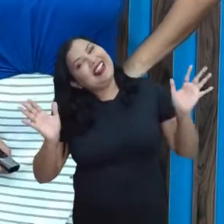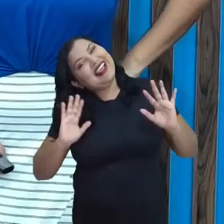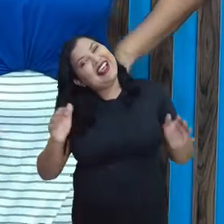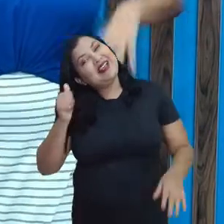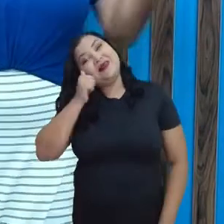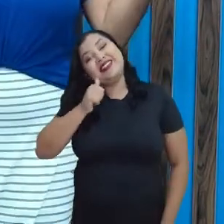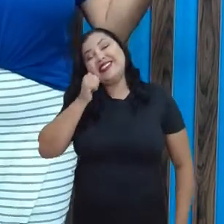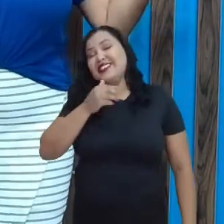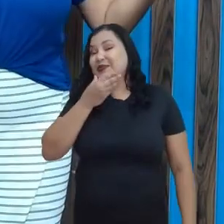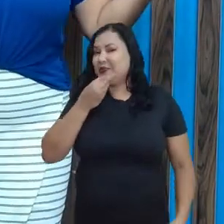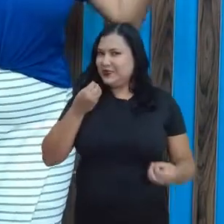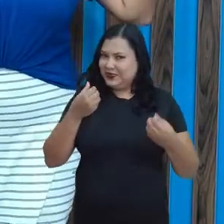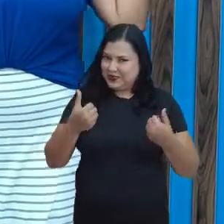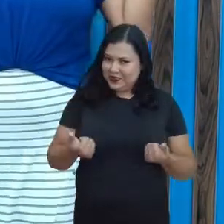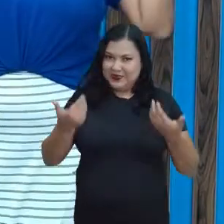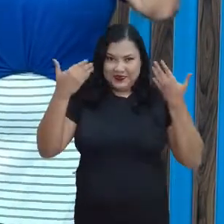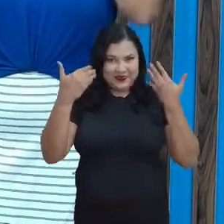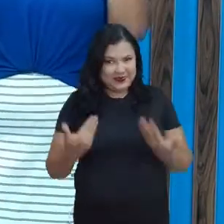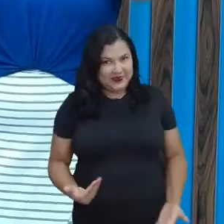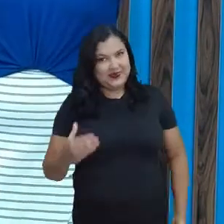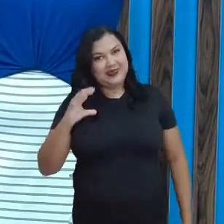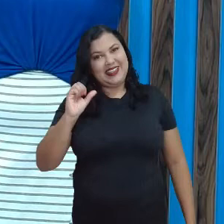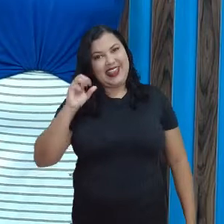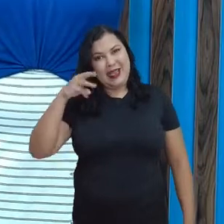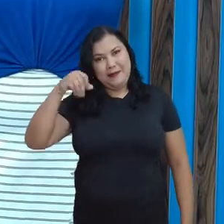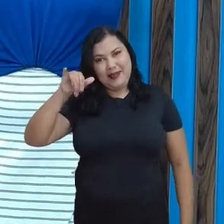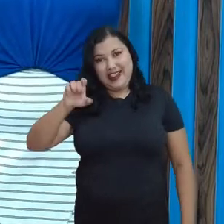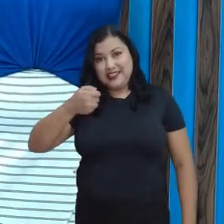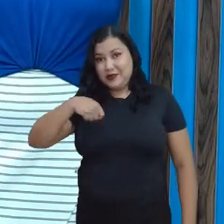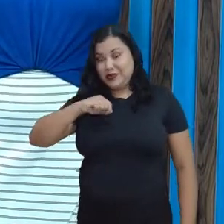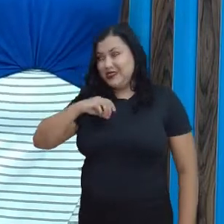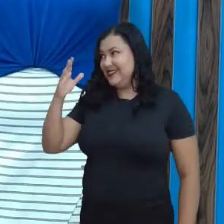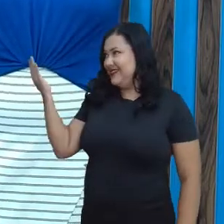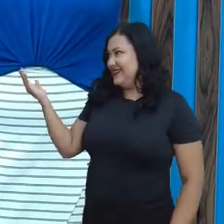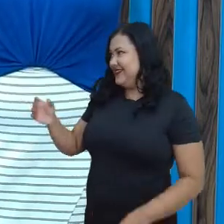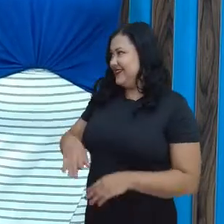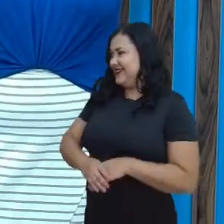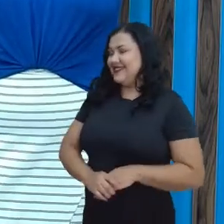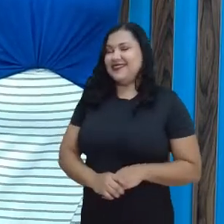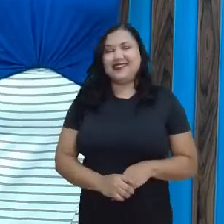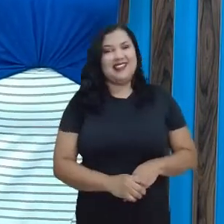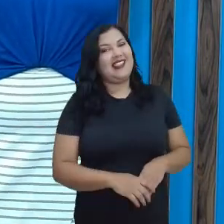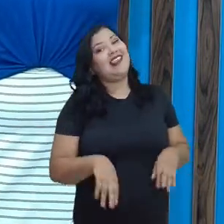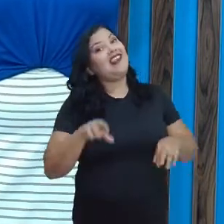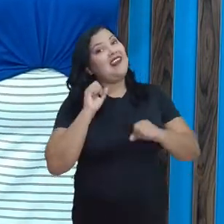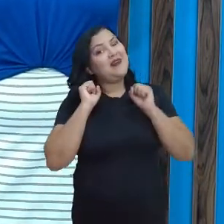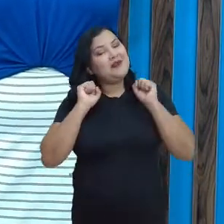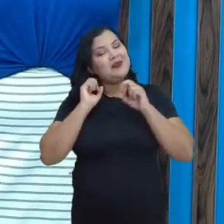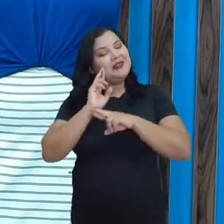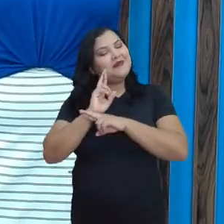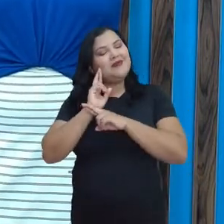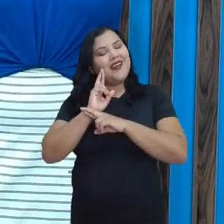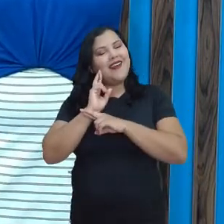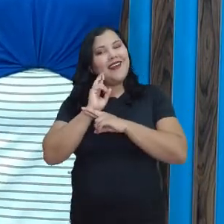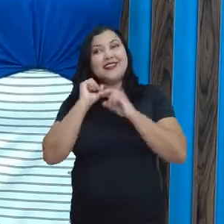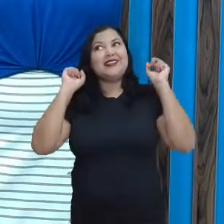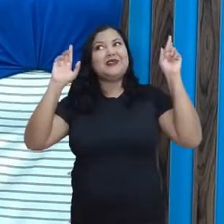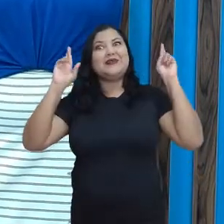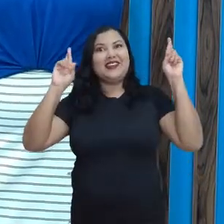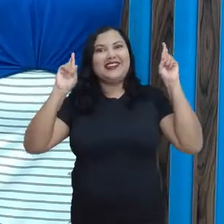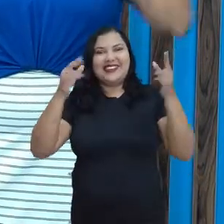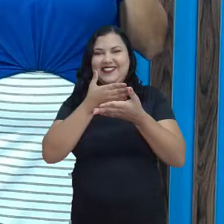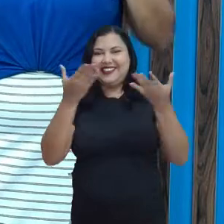meninas e meninos, tudo bem? Eu sou Camille Borba e este é o meu sinal. Eu espero que vocês estejam muito bem